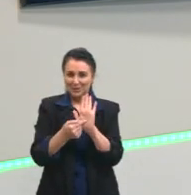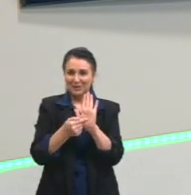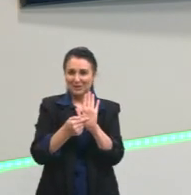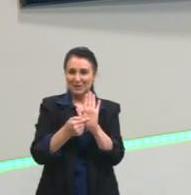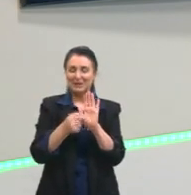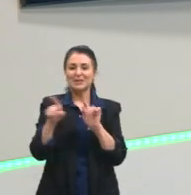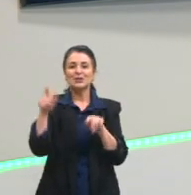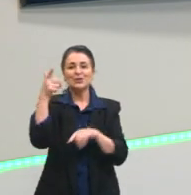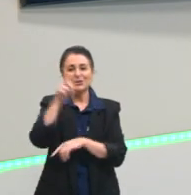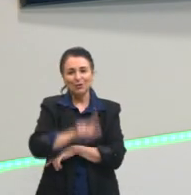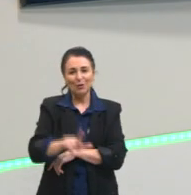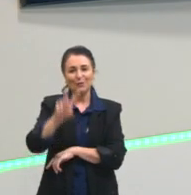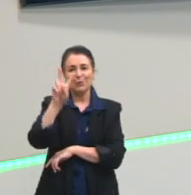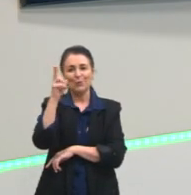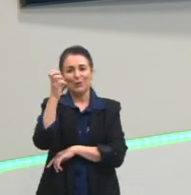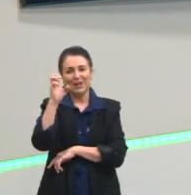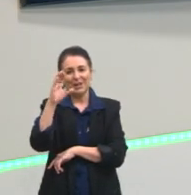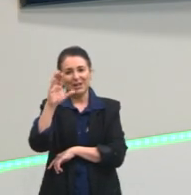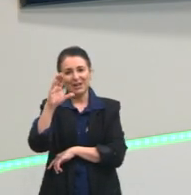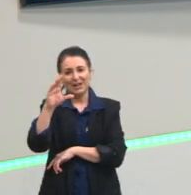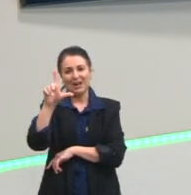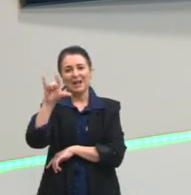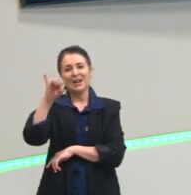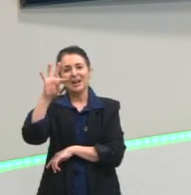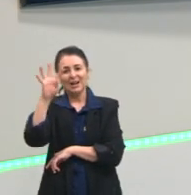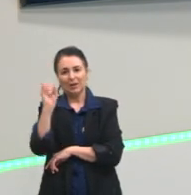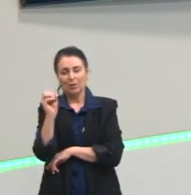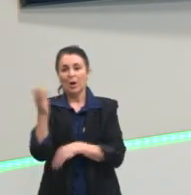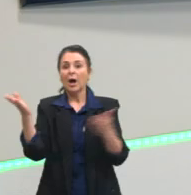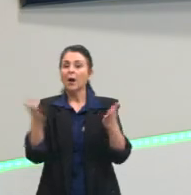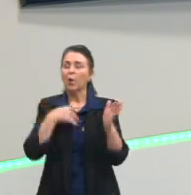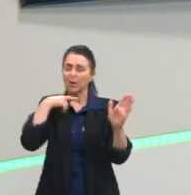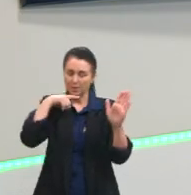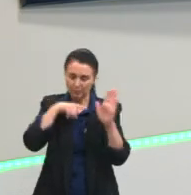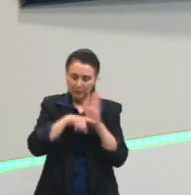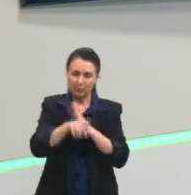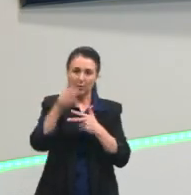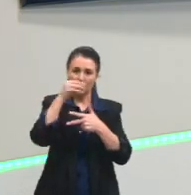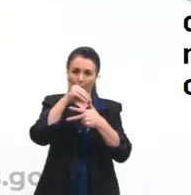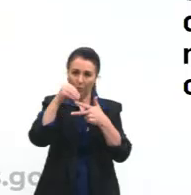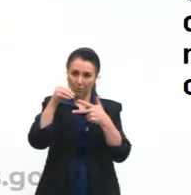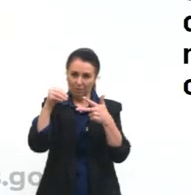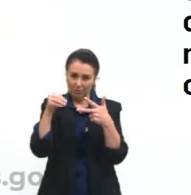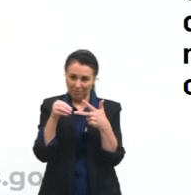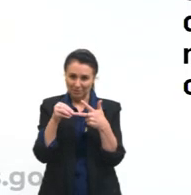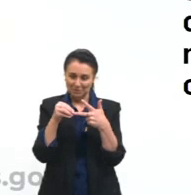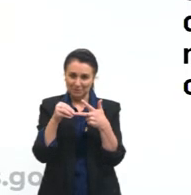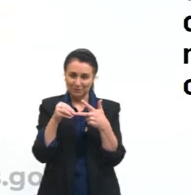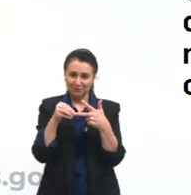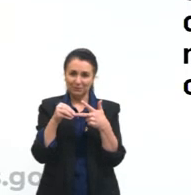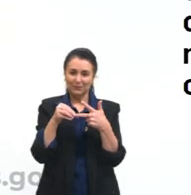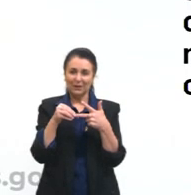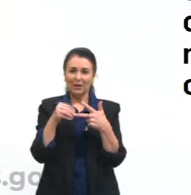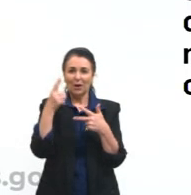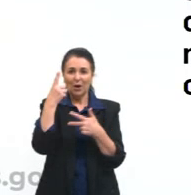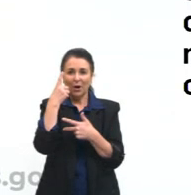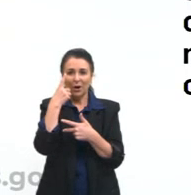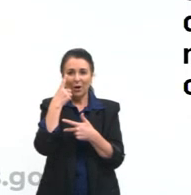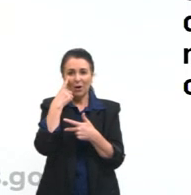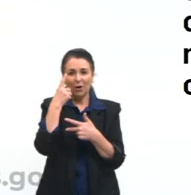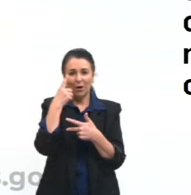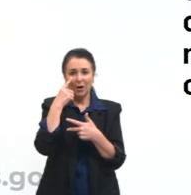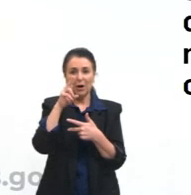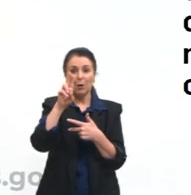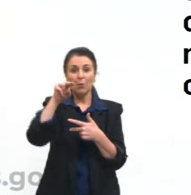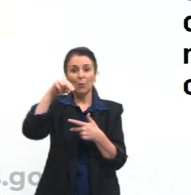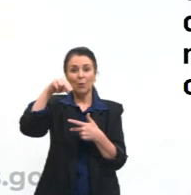Heráclito né Agora sim então vamos as as questões do Enem Nossa fixar nosso conteúdo de hoje olha só essa questão da